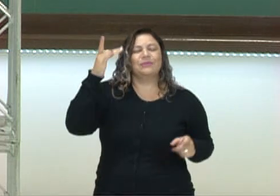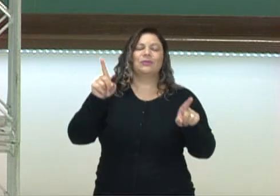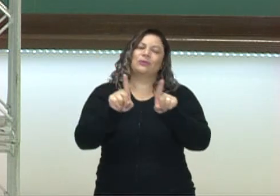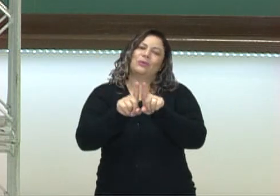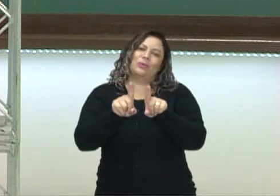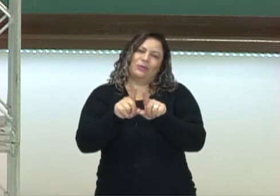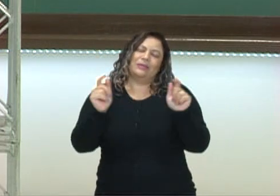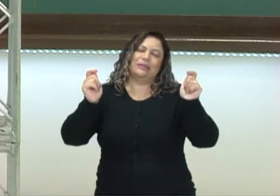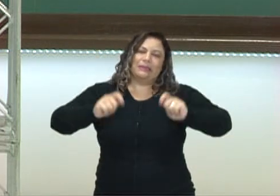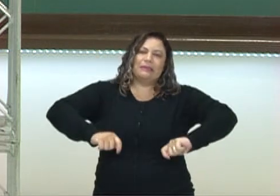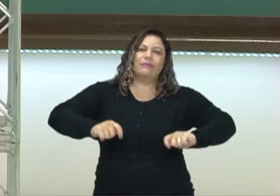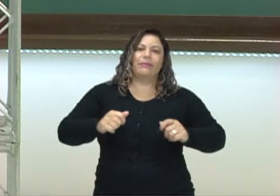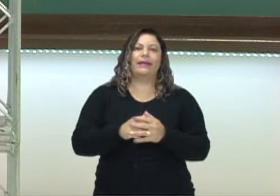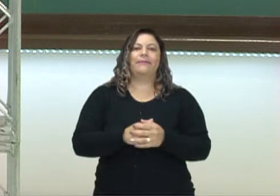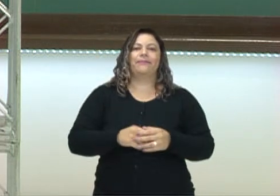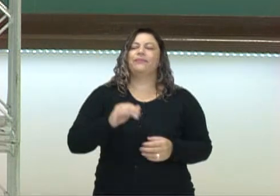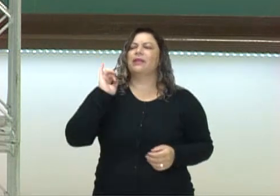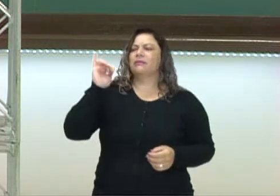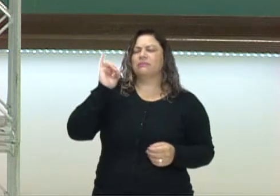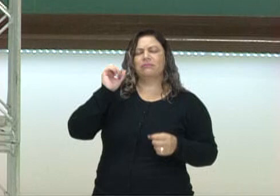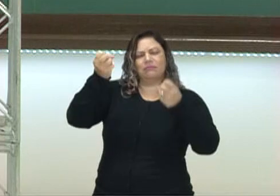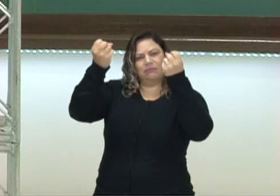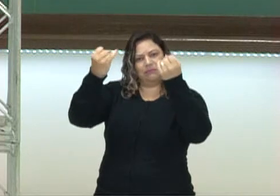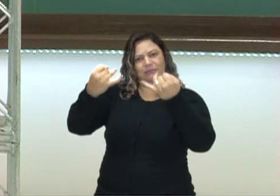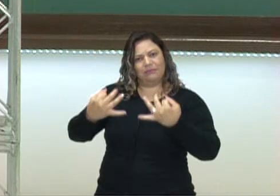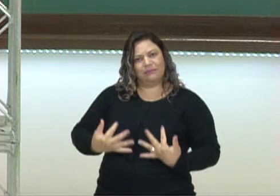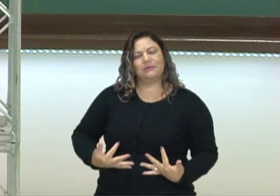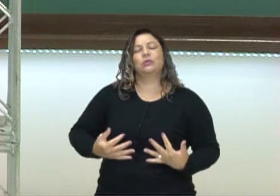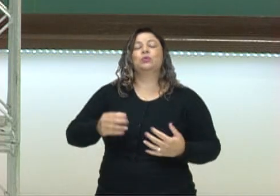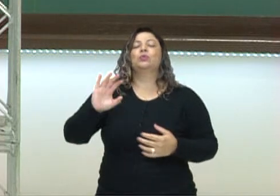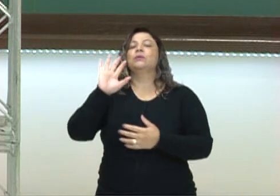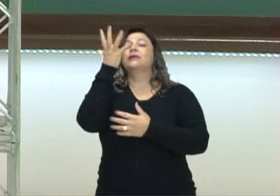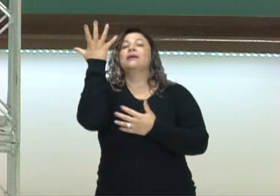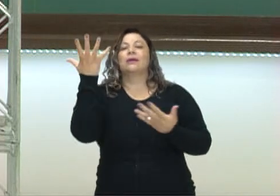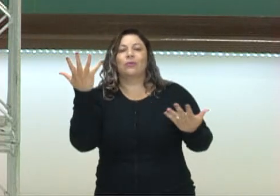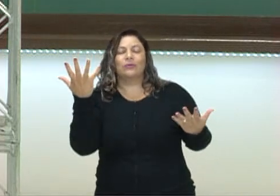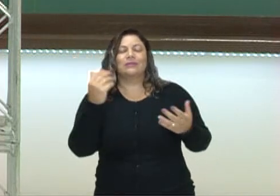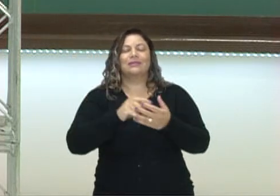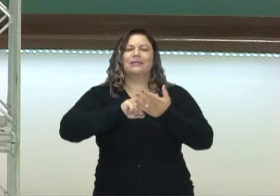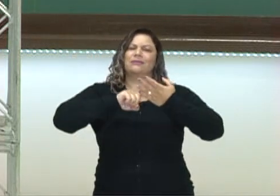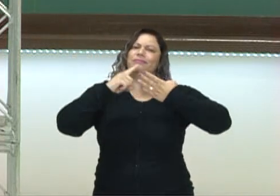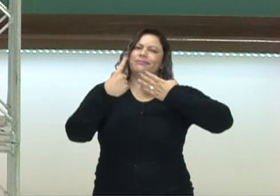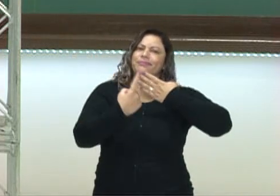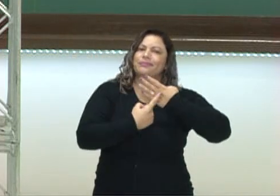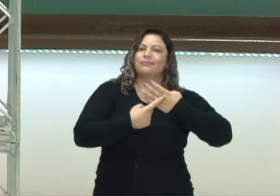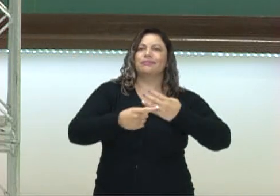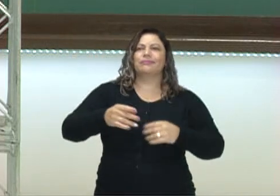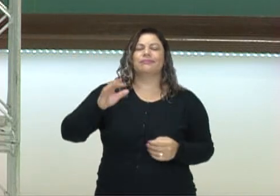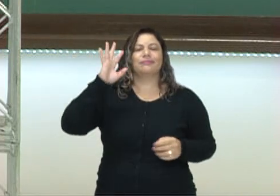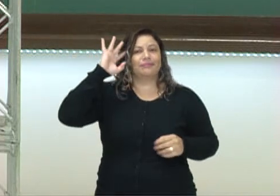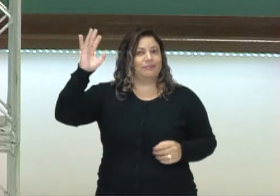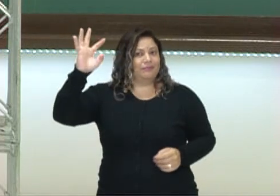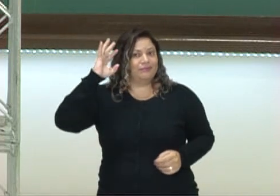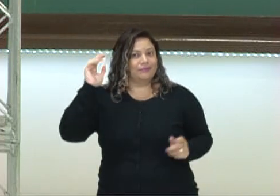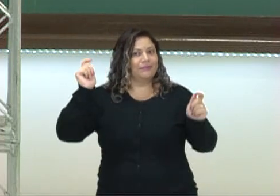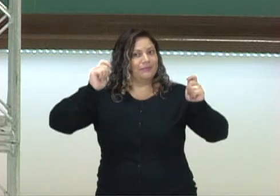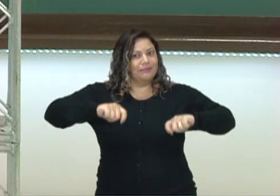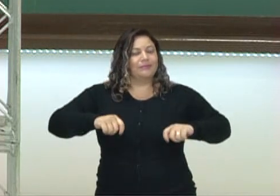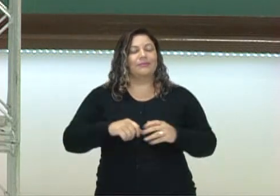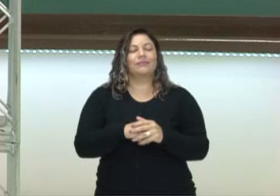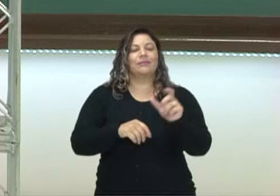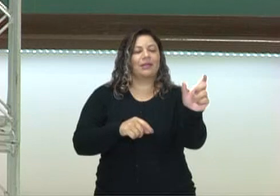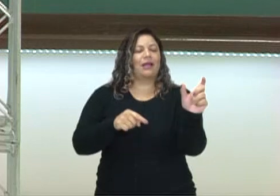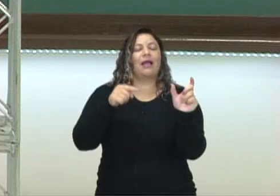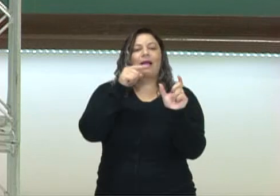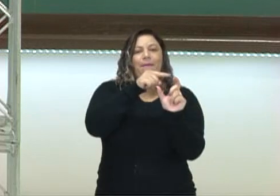dessa narrativa, a contação desses acontecimentos alegóricos, ficcionais. Lembre-se, uma parábola sempre